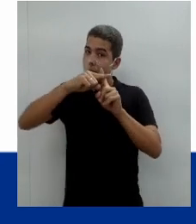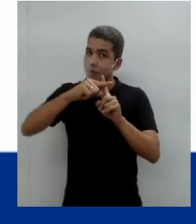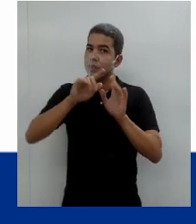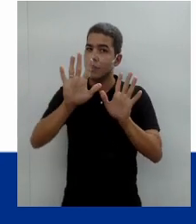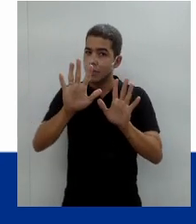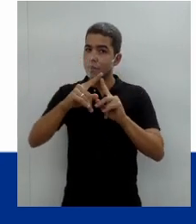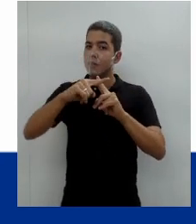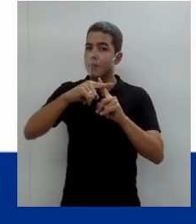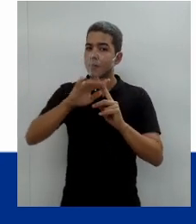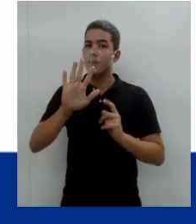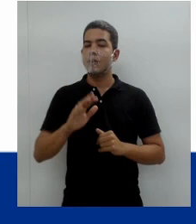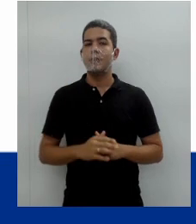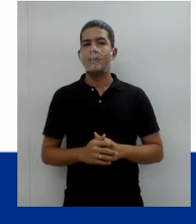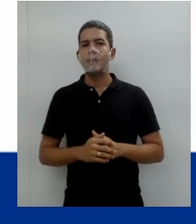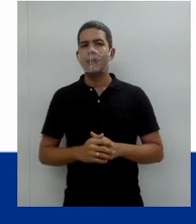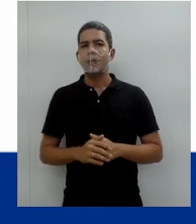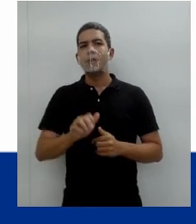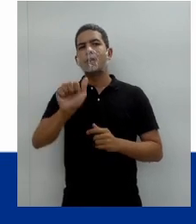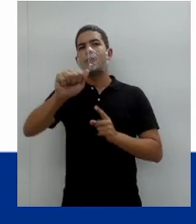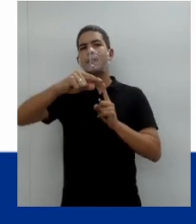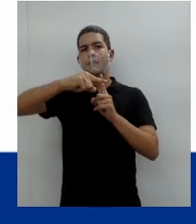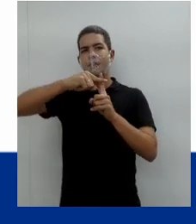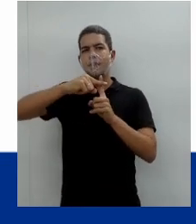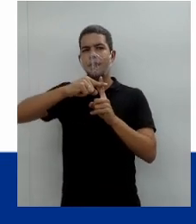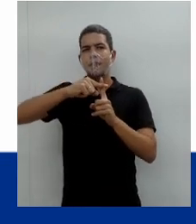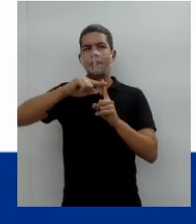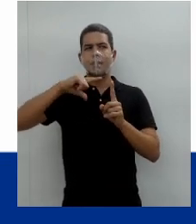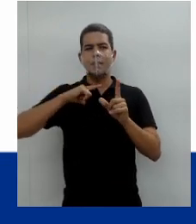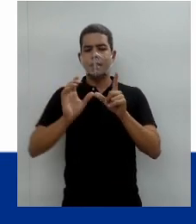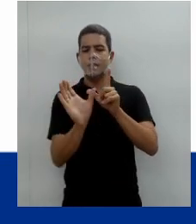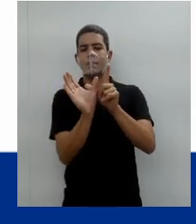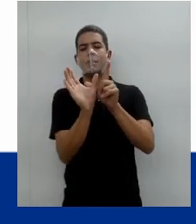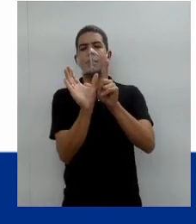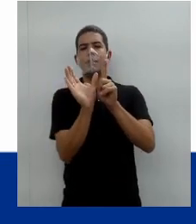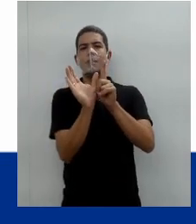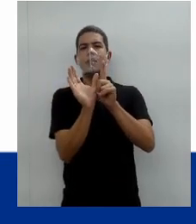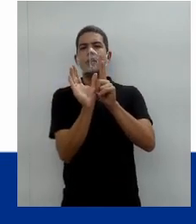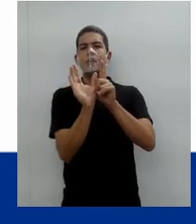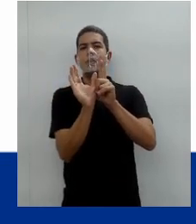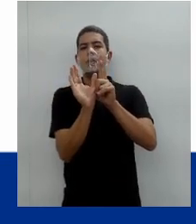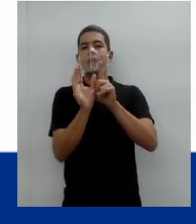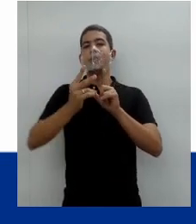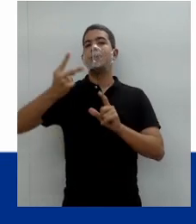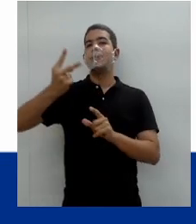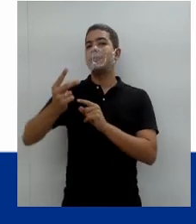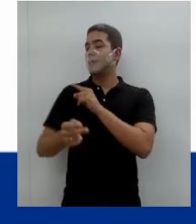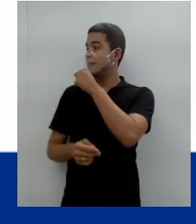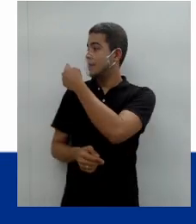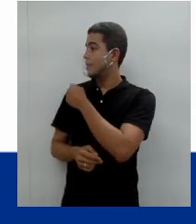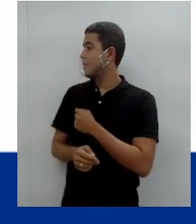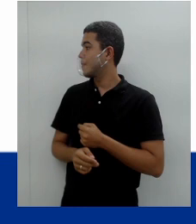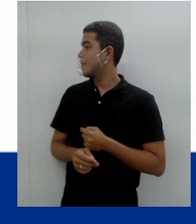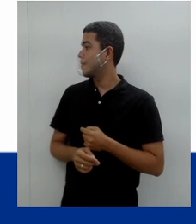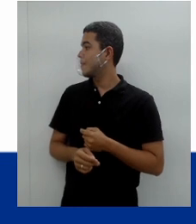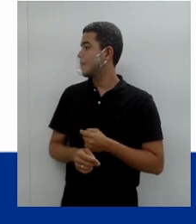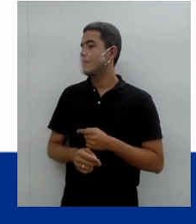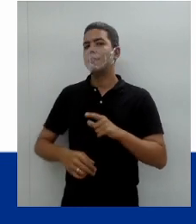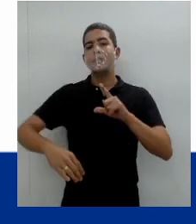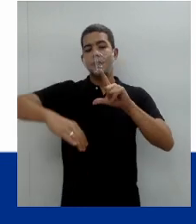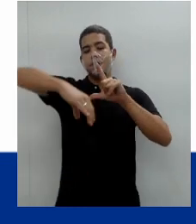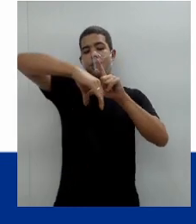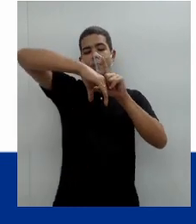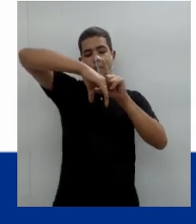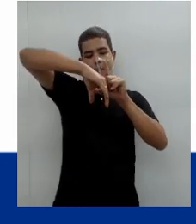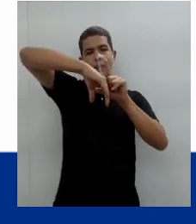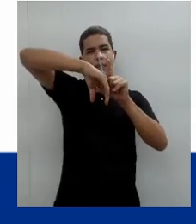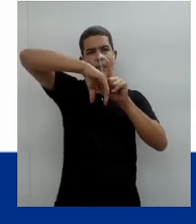A positivo. A positivo. Parábola voltada para cima. E na segunda situação, ó, eu tenho a parábola com a abertura para